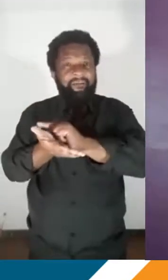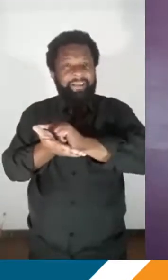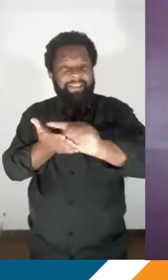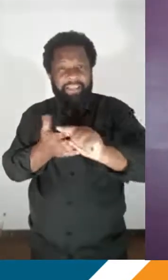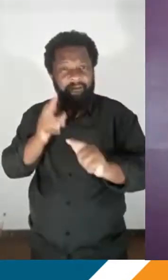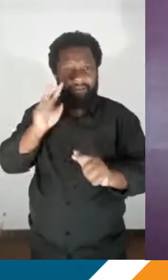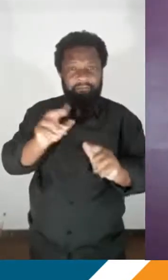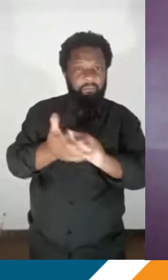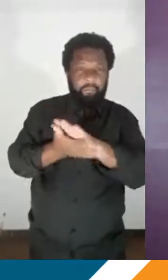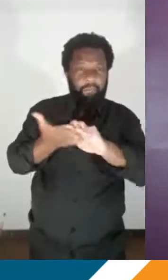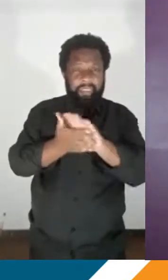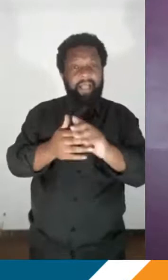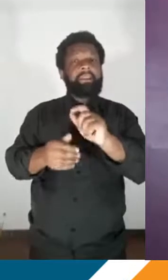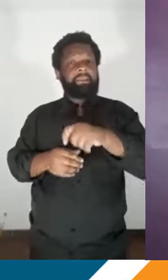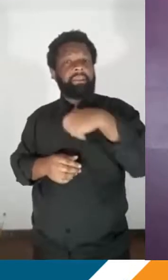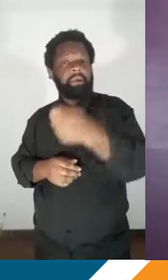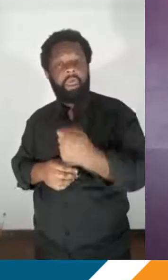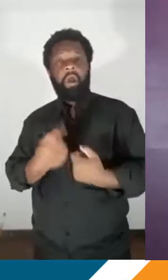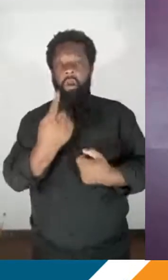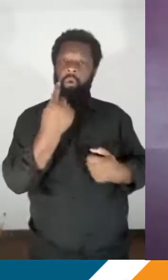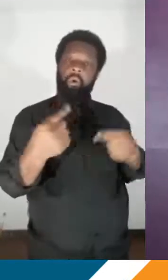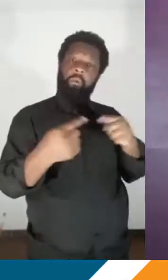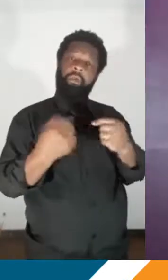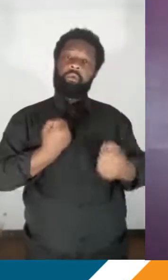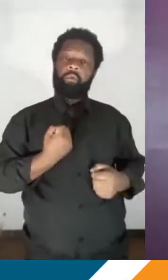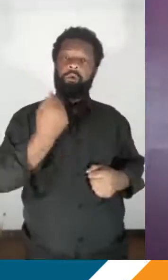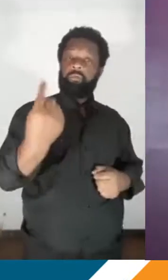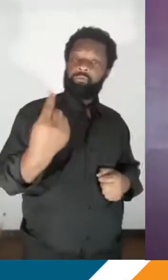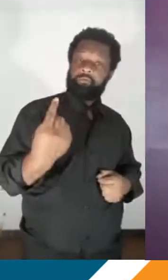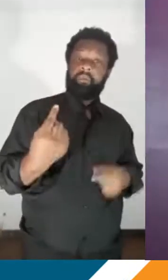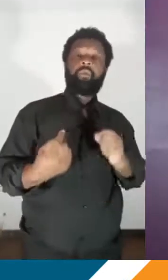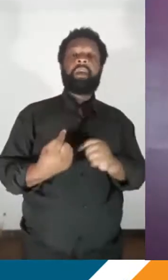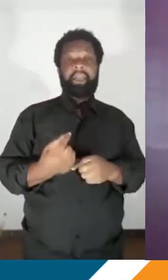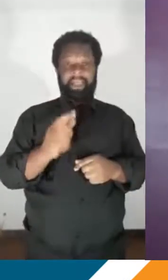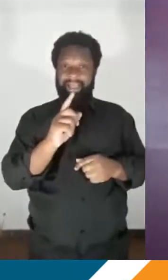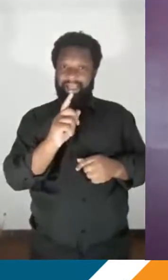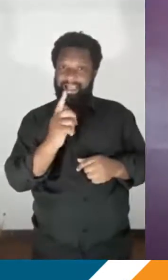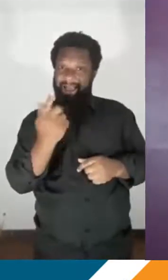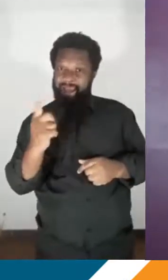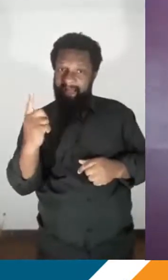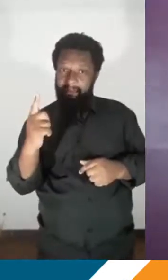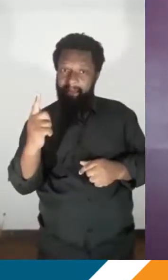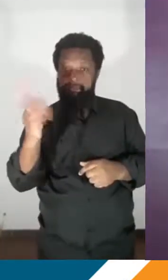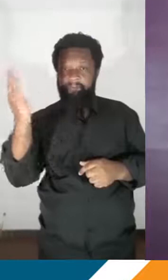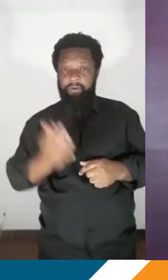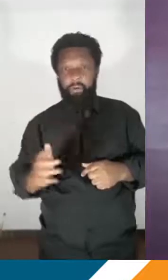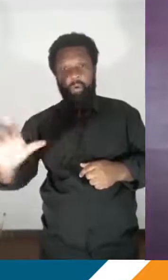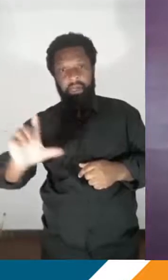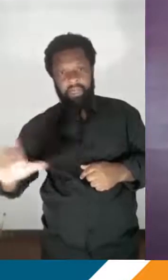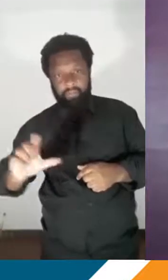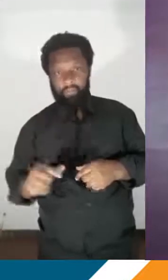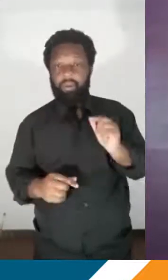depois desse número, eu tenho o 1 para a solução. Então, é grama por litro, ou